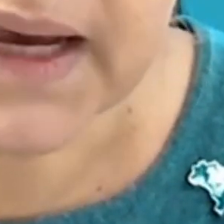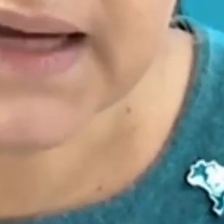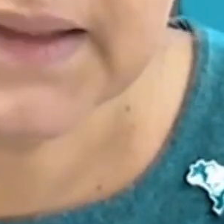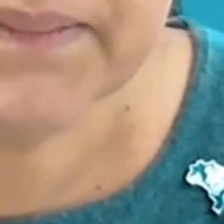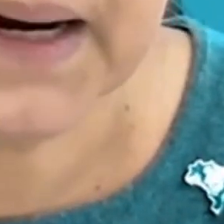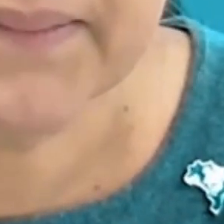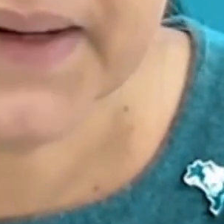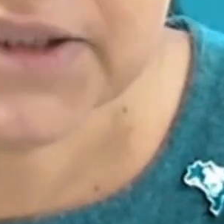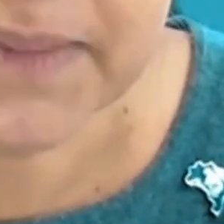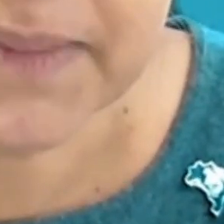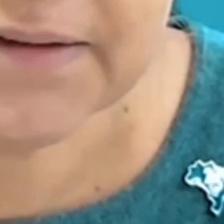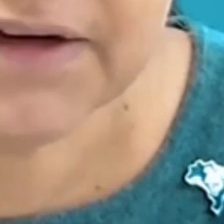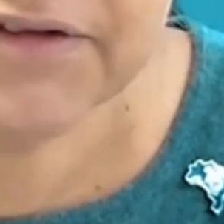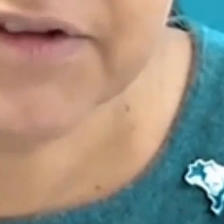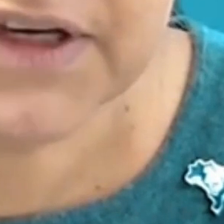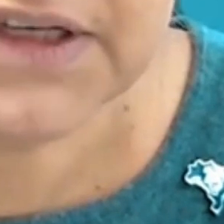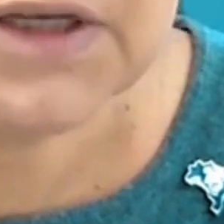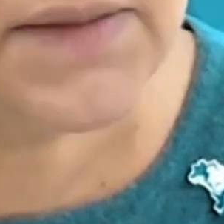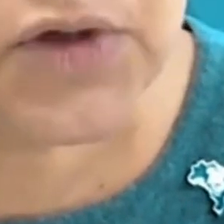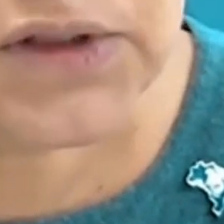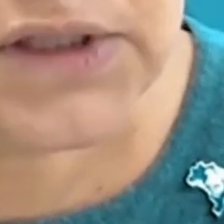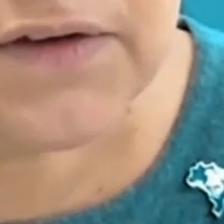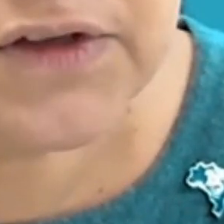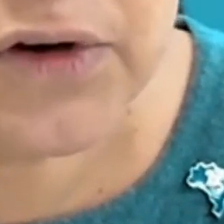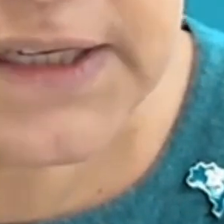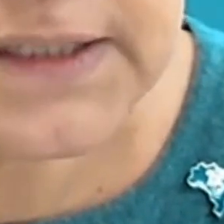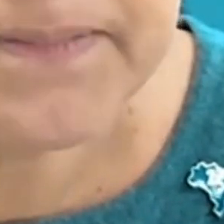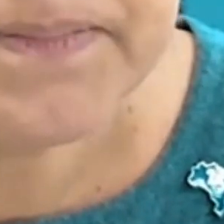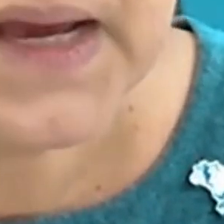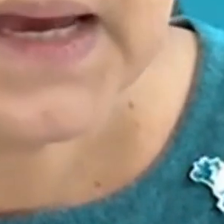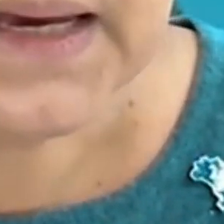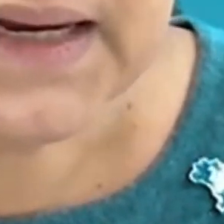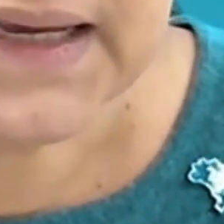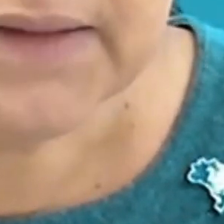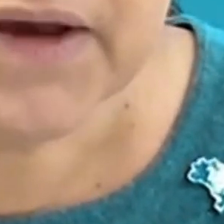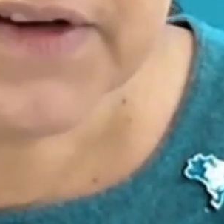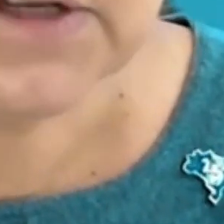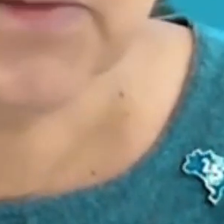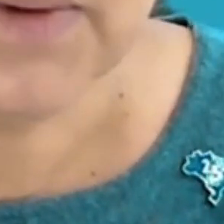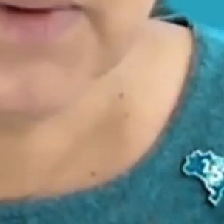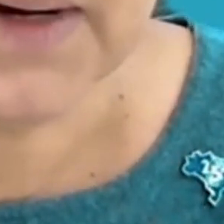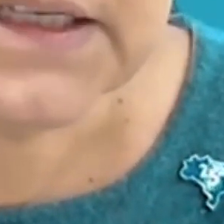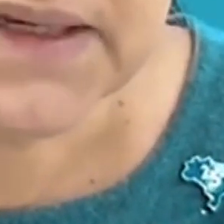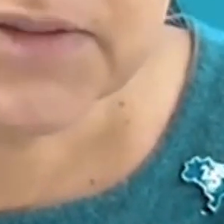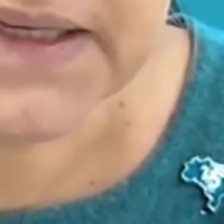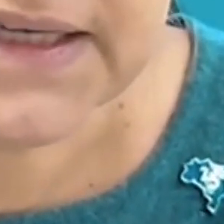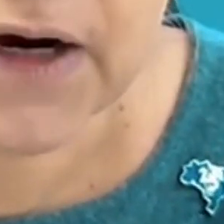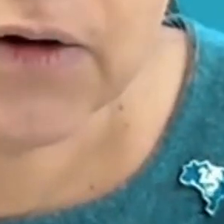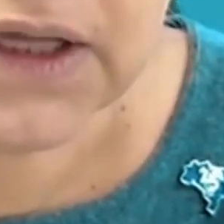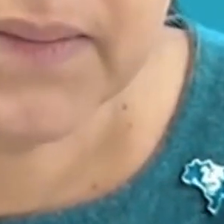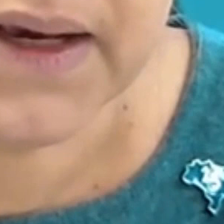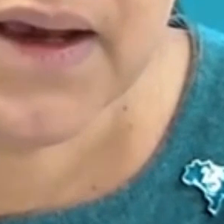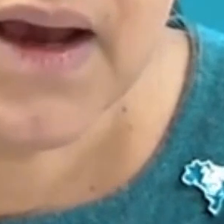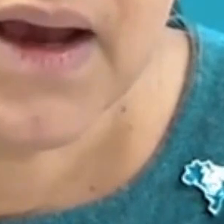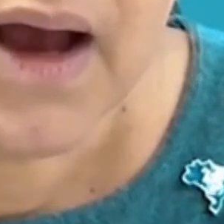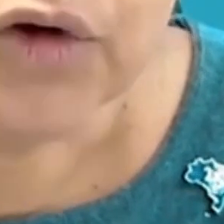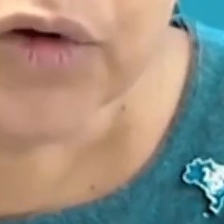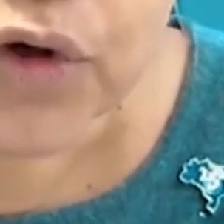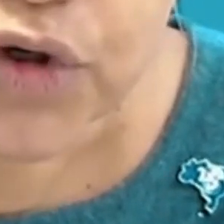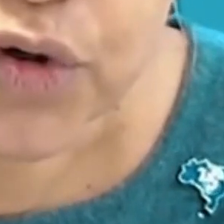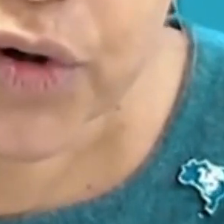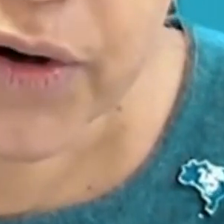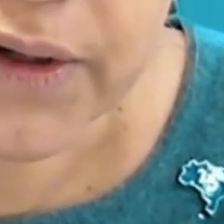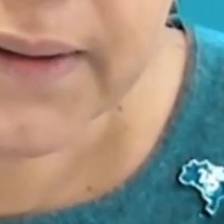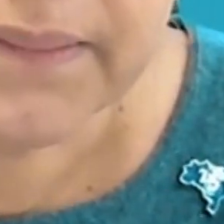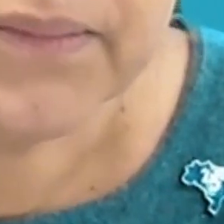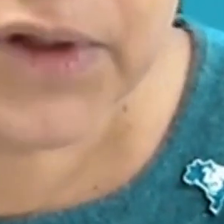isso, gente. Muito obrigada pela participação da Anvisa. Contamos com servidores e queria também fazer um agradecimento especial também